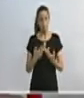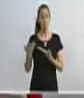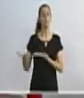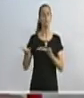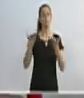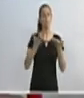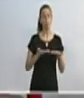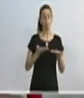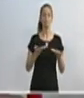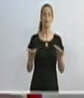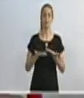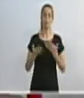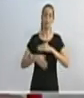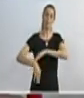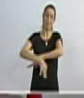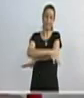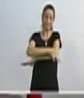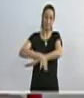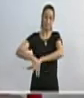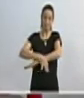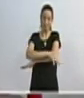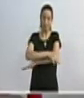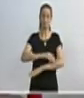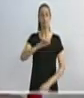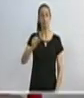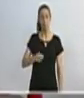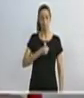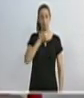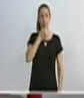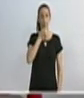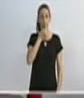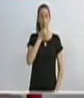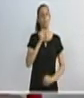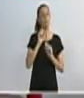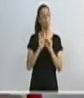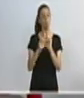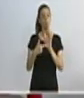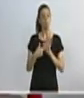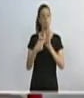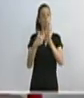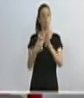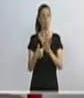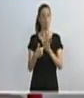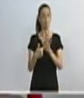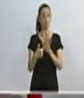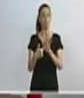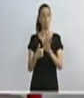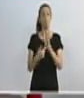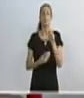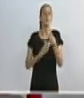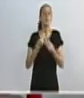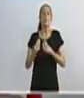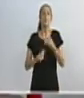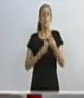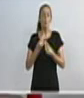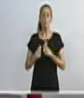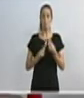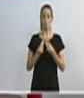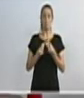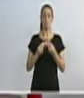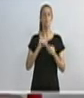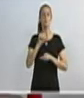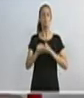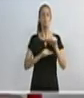convidar o arquiteto Roger Schreiber para que faça uso da palavra e possa nos apresentar, de forma, então, preliminar, quais são as